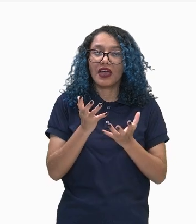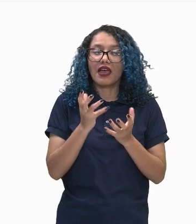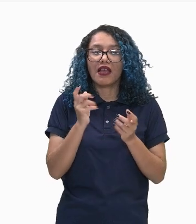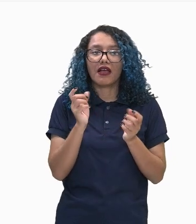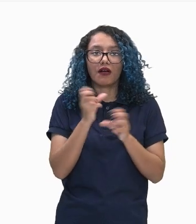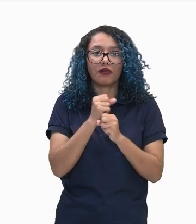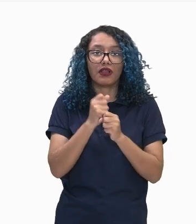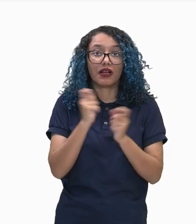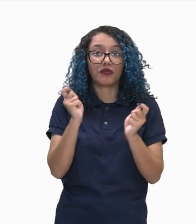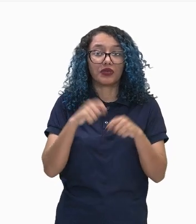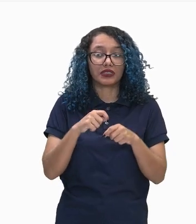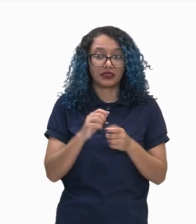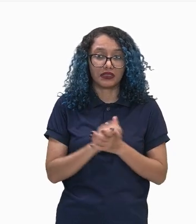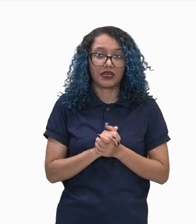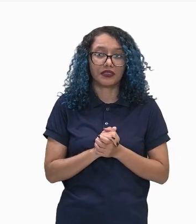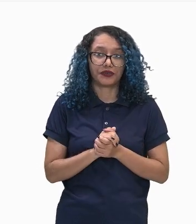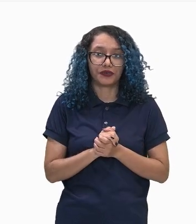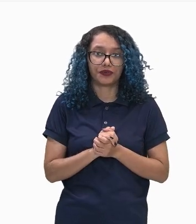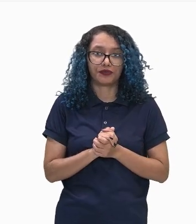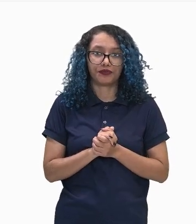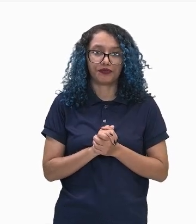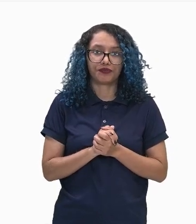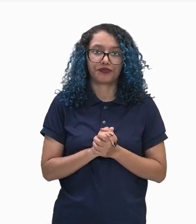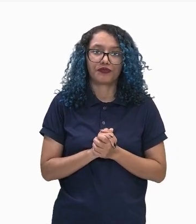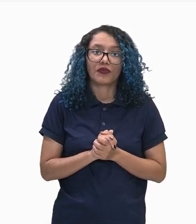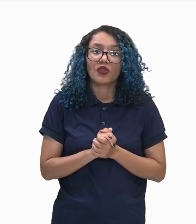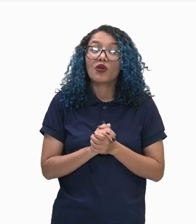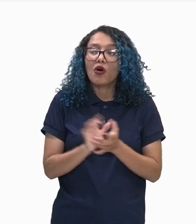A nossa cisterna ela tem a seguinte configuração.